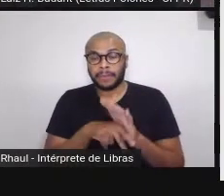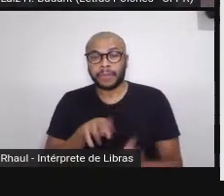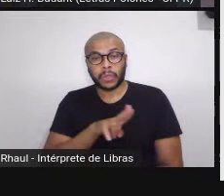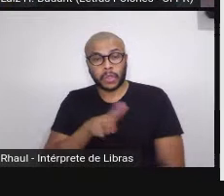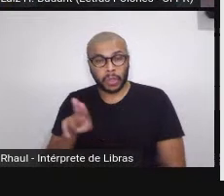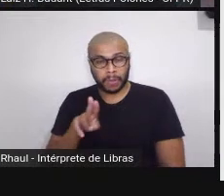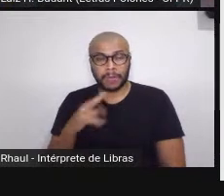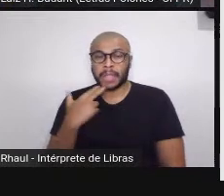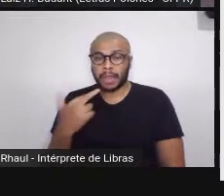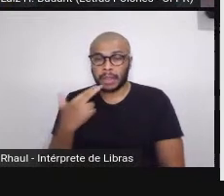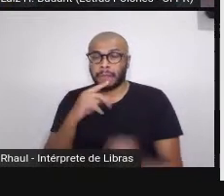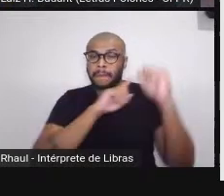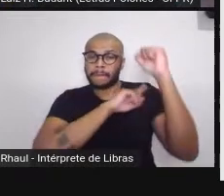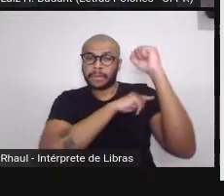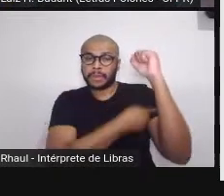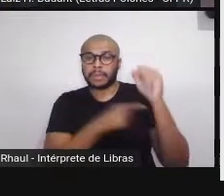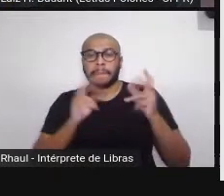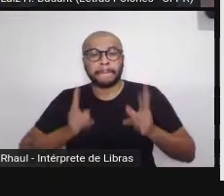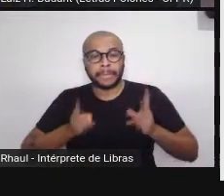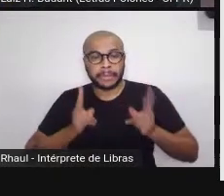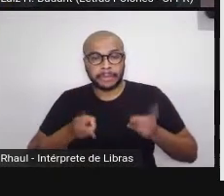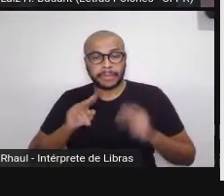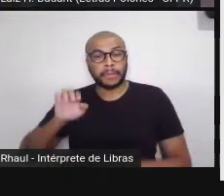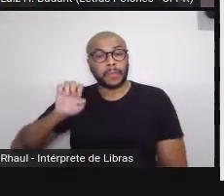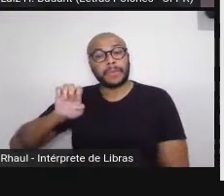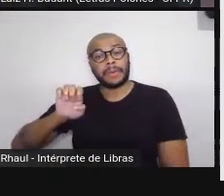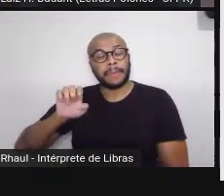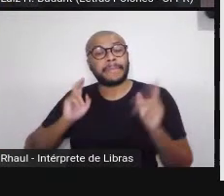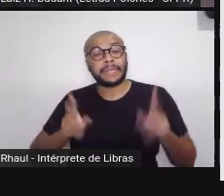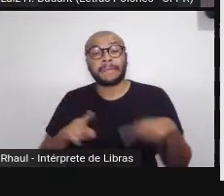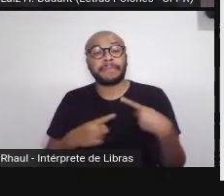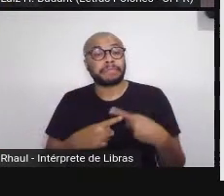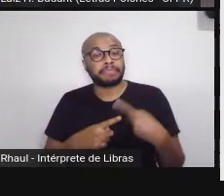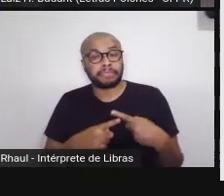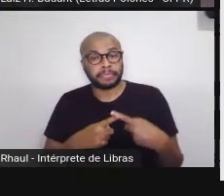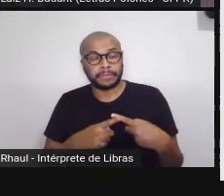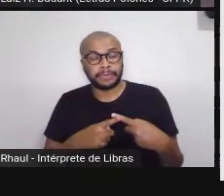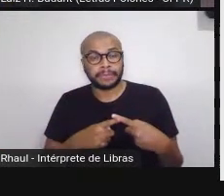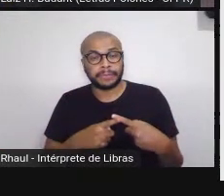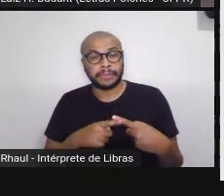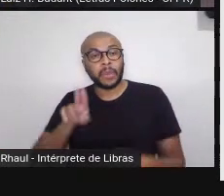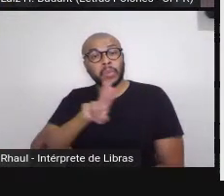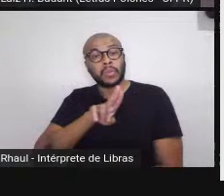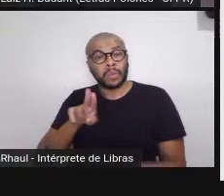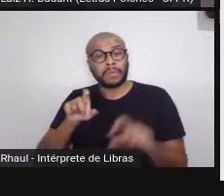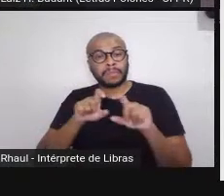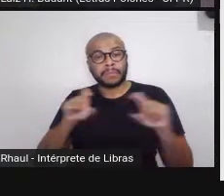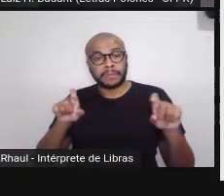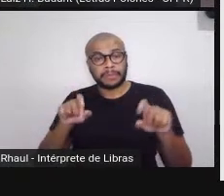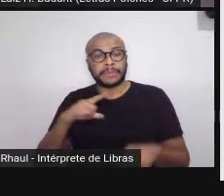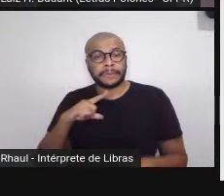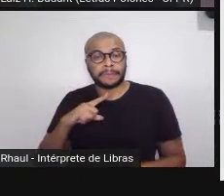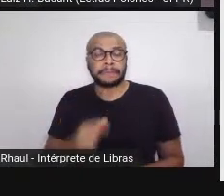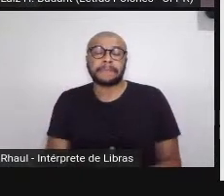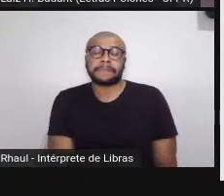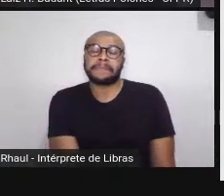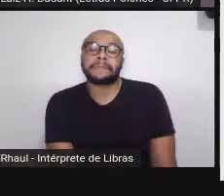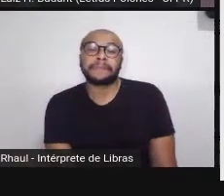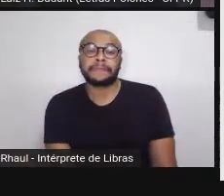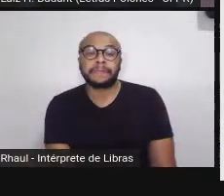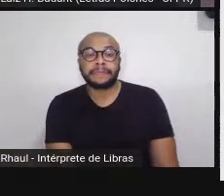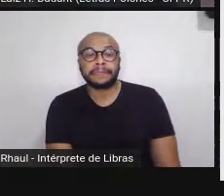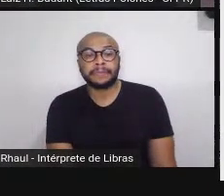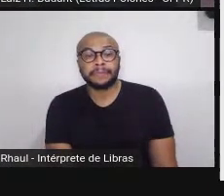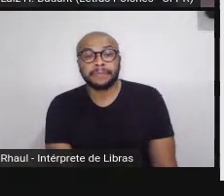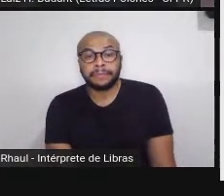instrumental, a gente mantém o e, porque ele está presente lá no nominativo, no mianownik.